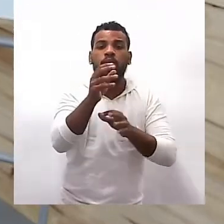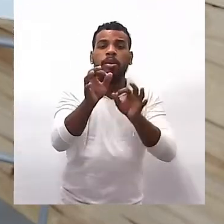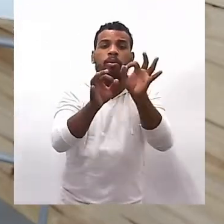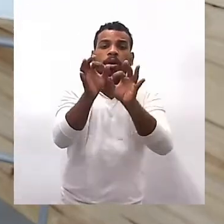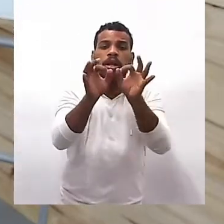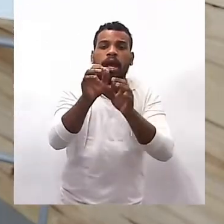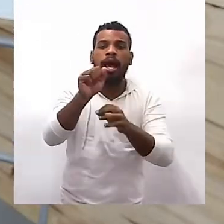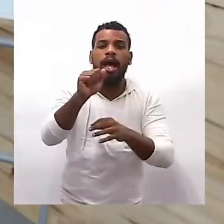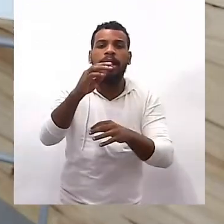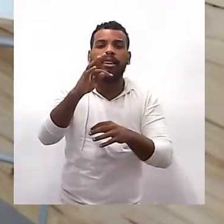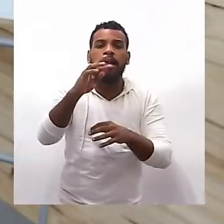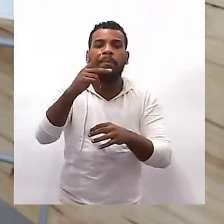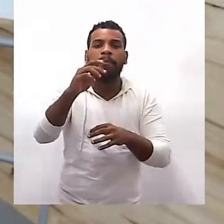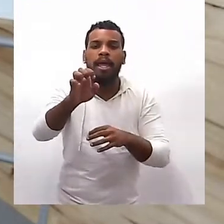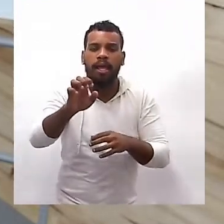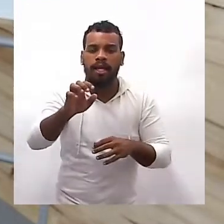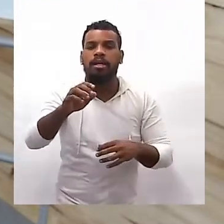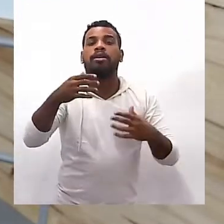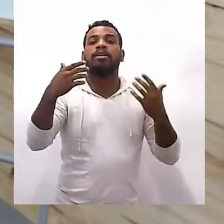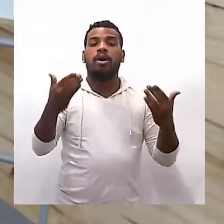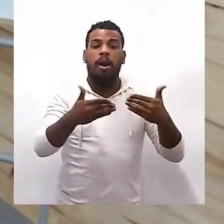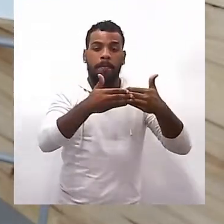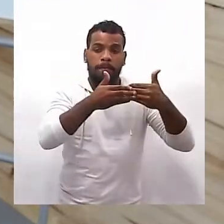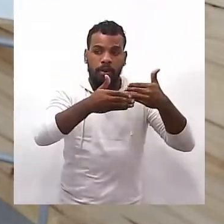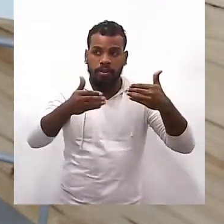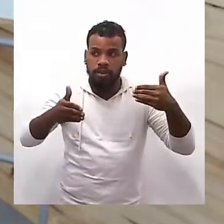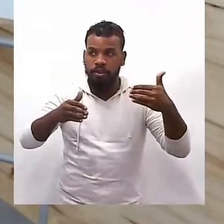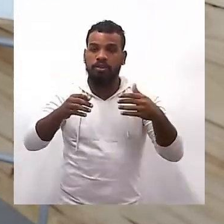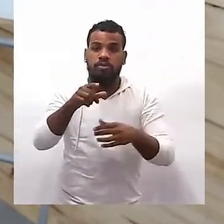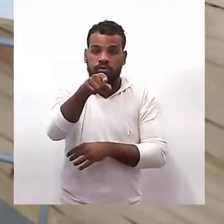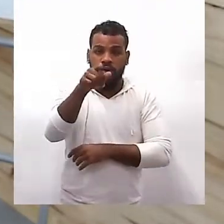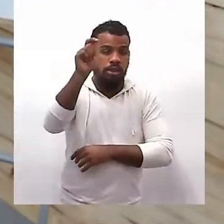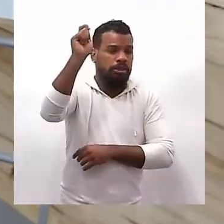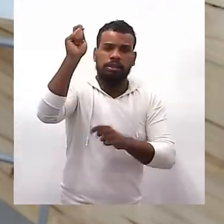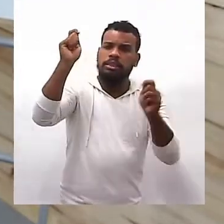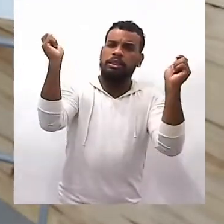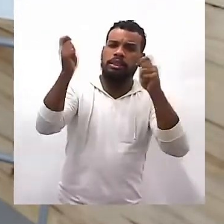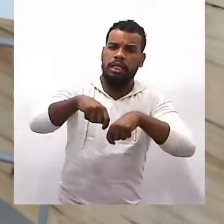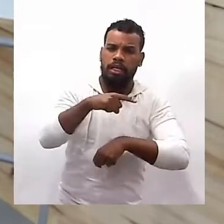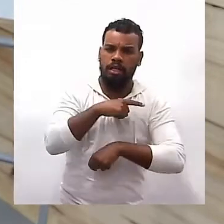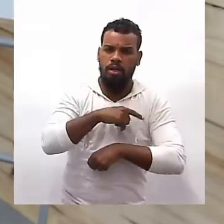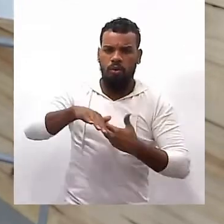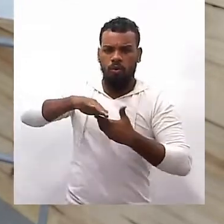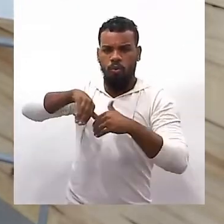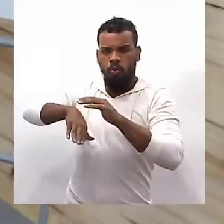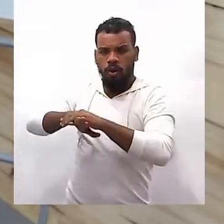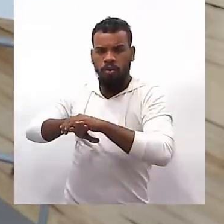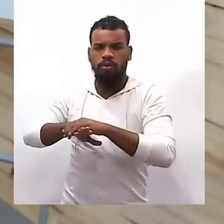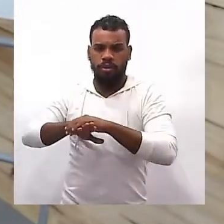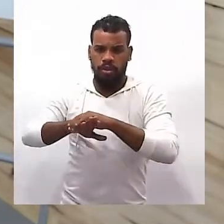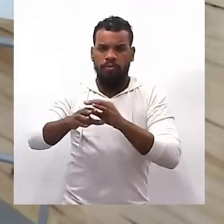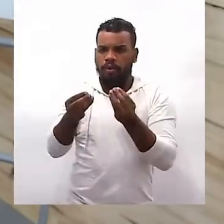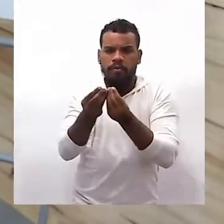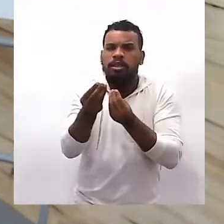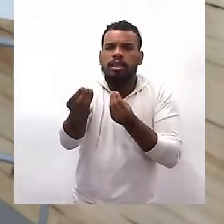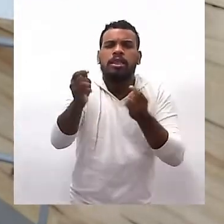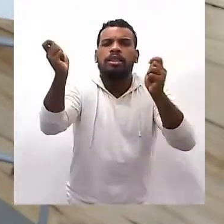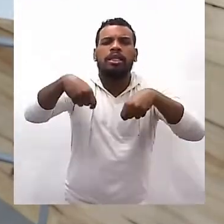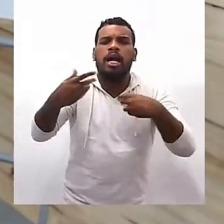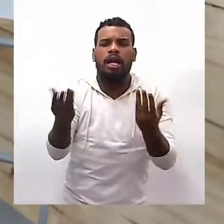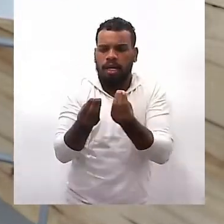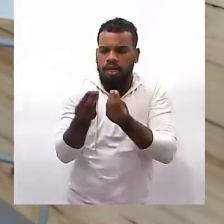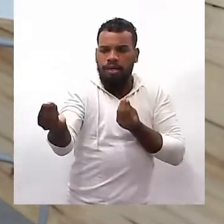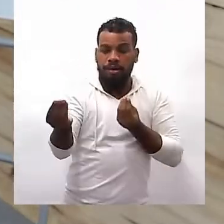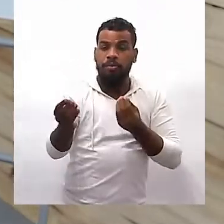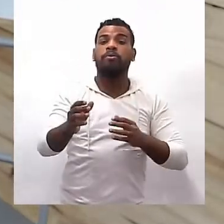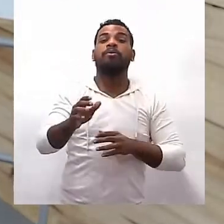ATP. Ei, durante esse processo aqui, você vai ter um saldo. Você vai dar alguma coisa para quem está realizando